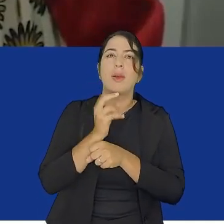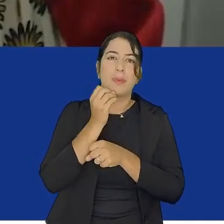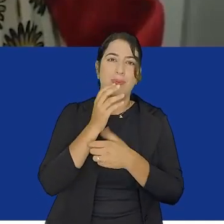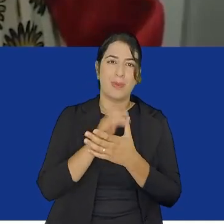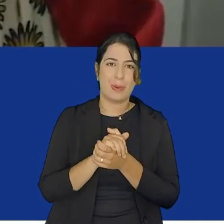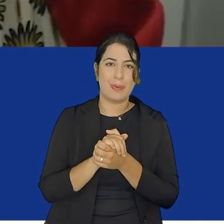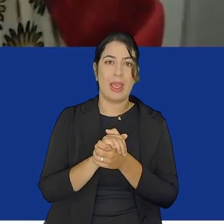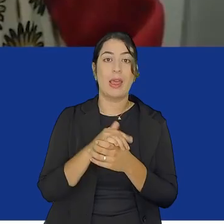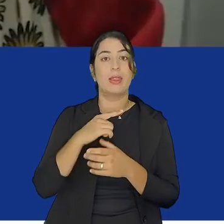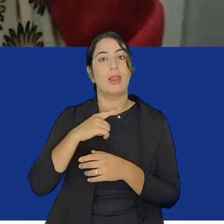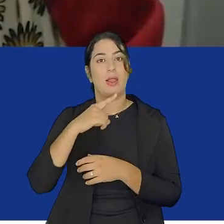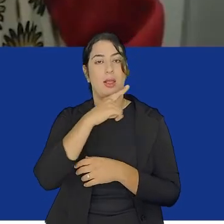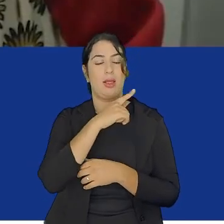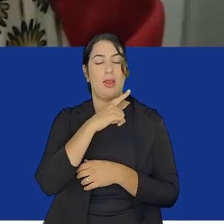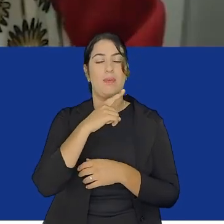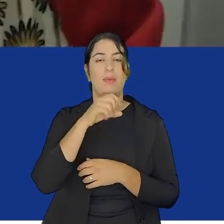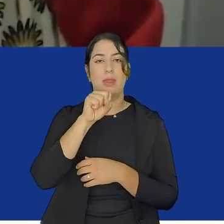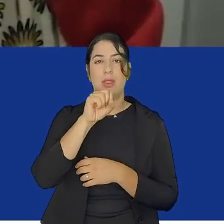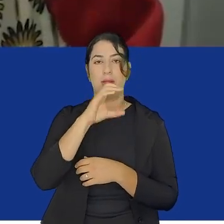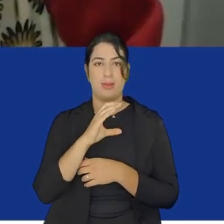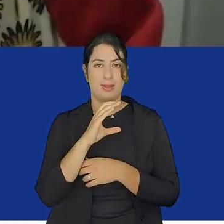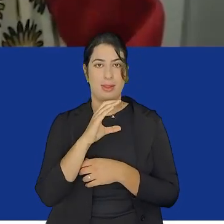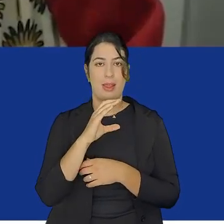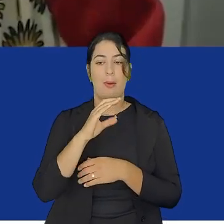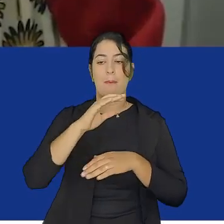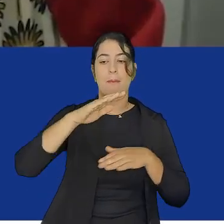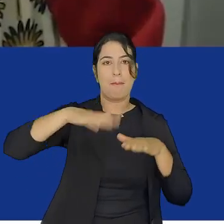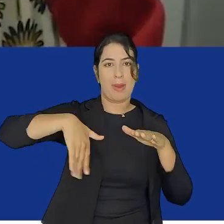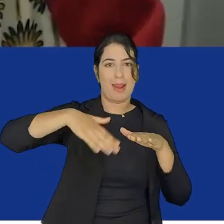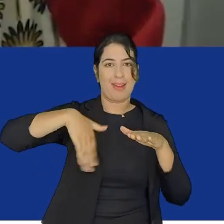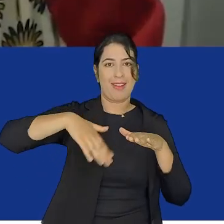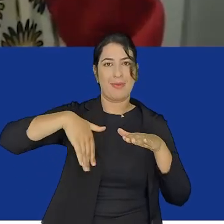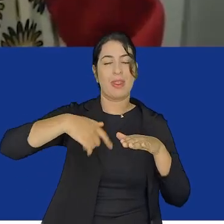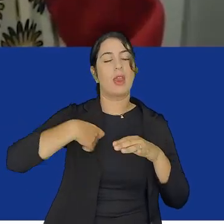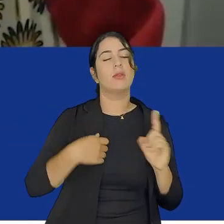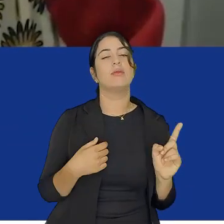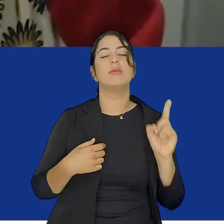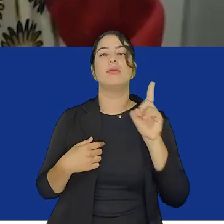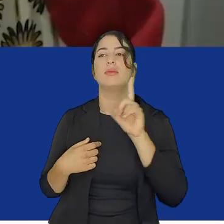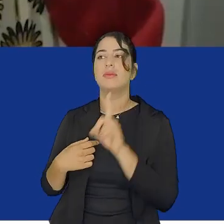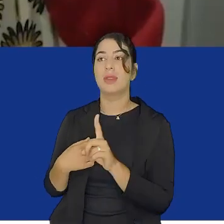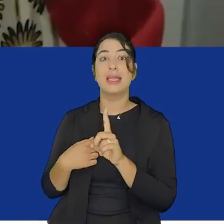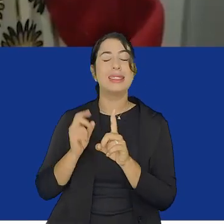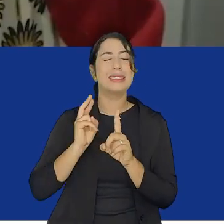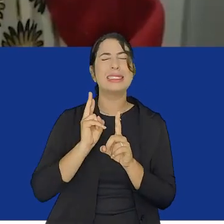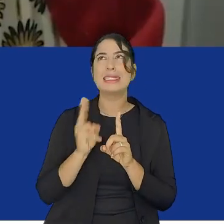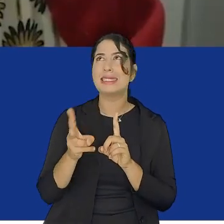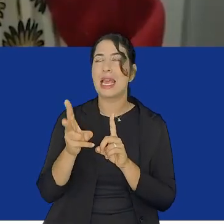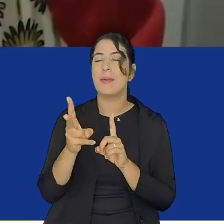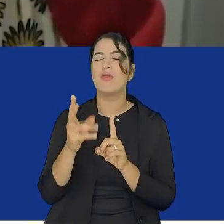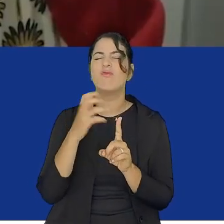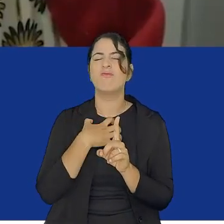é o meu lugar de retorno, onde eu me reconecto, né? Puxa, eu estou viva, eu tenho gratidão por toda a trajetória. E